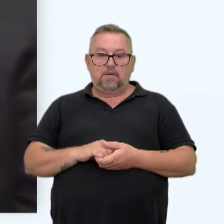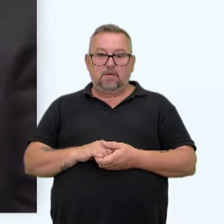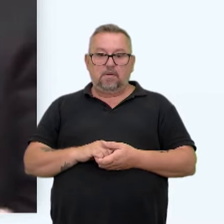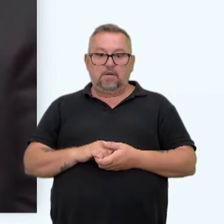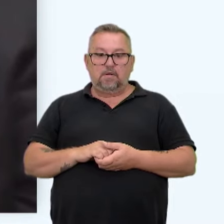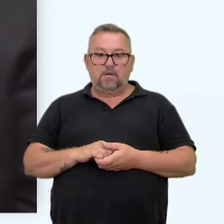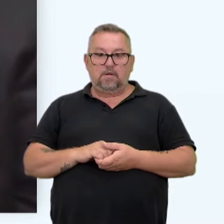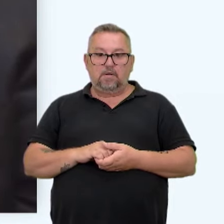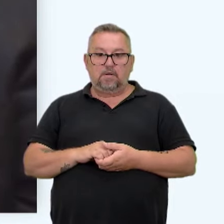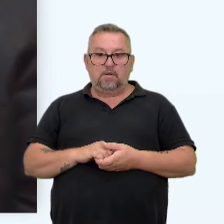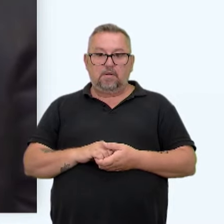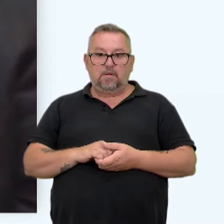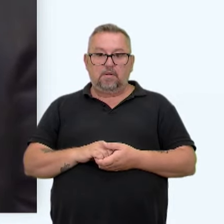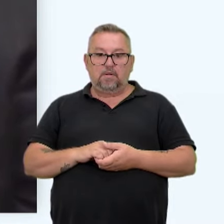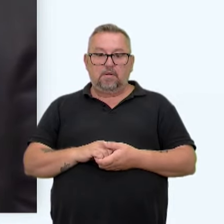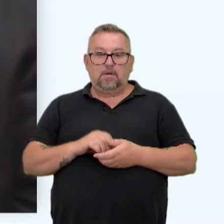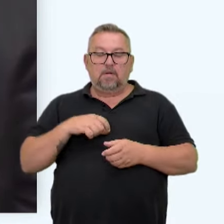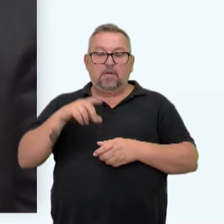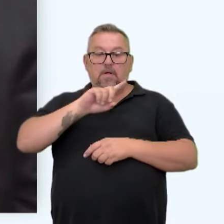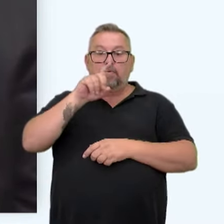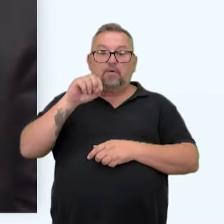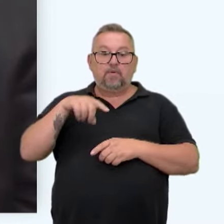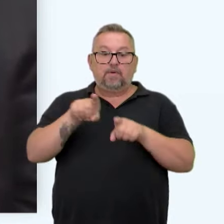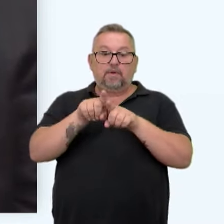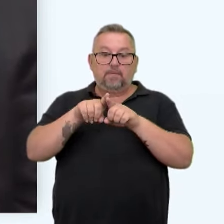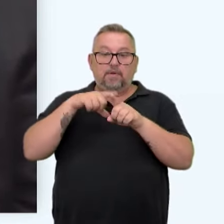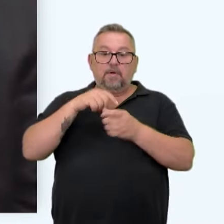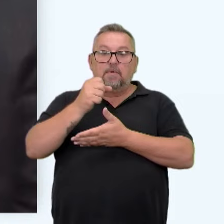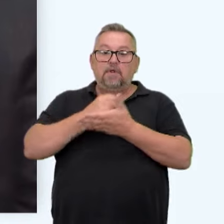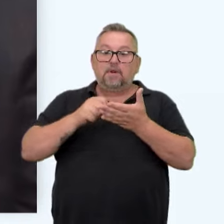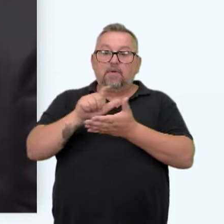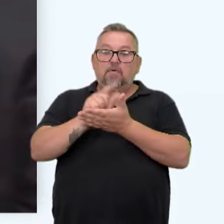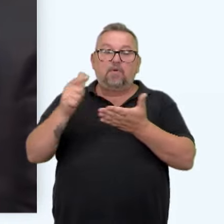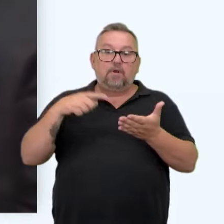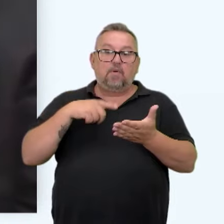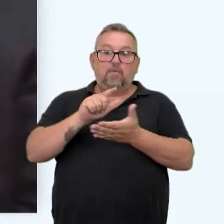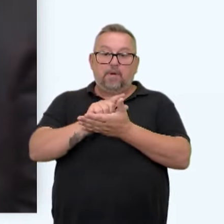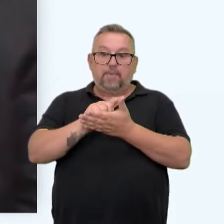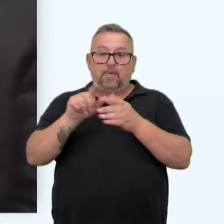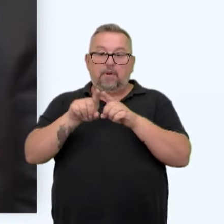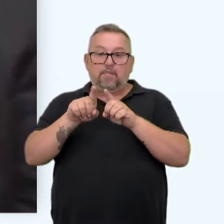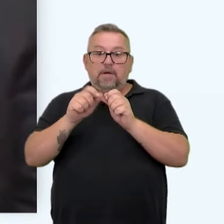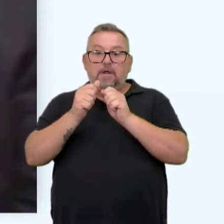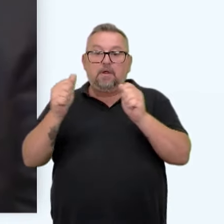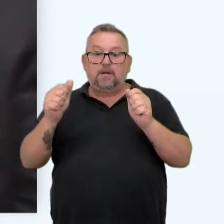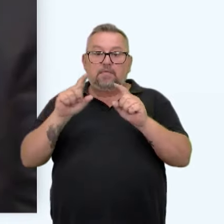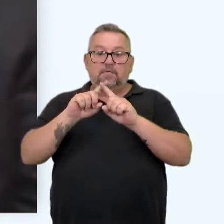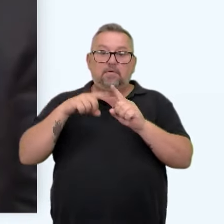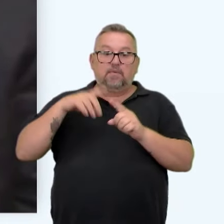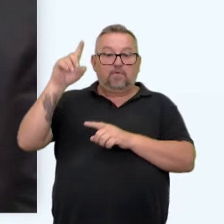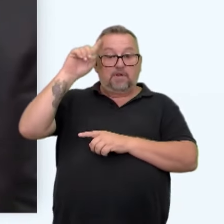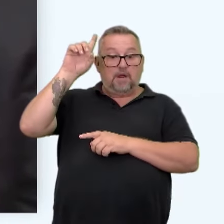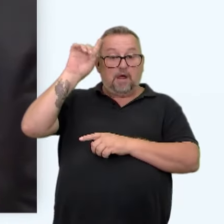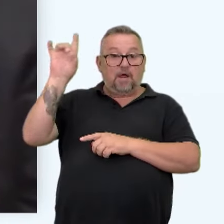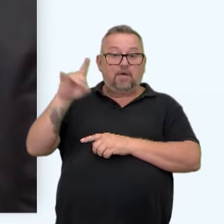duda, y la duda está planteada sobre si los periódicos en papel, sean semanales o